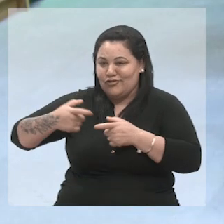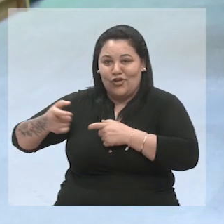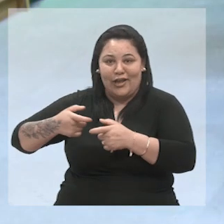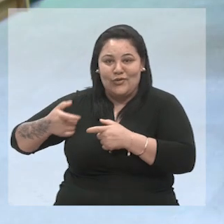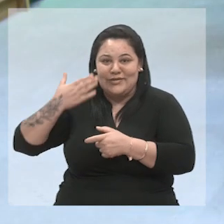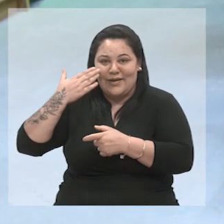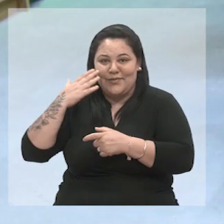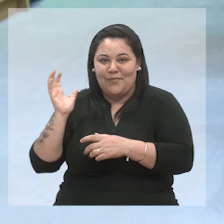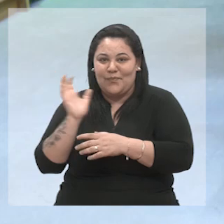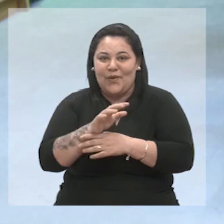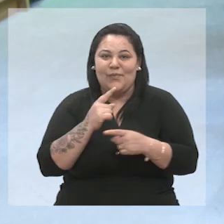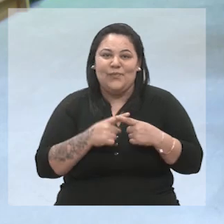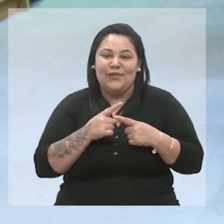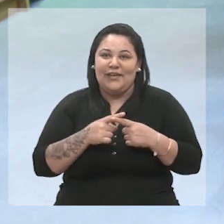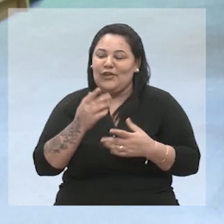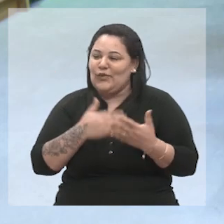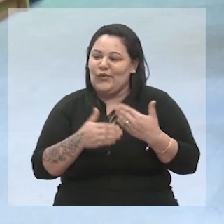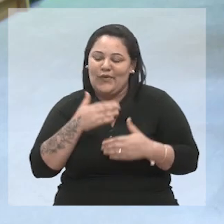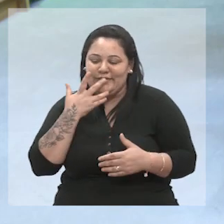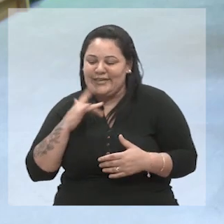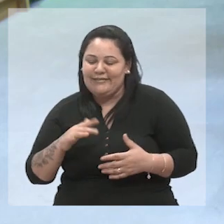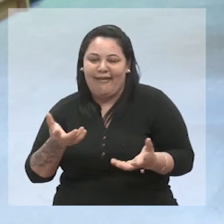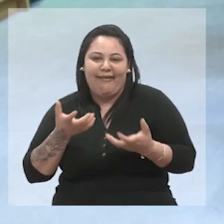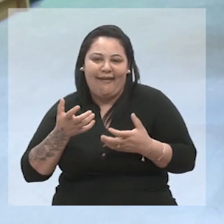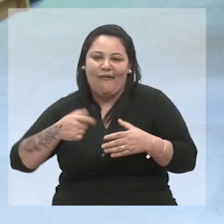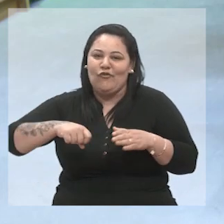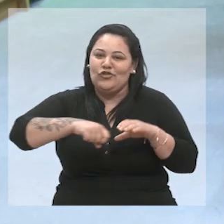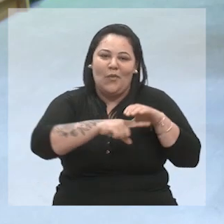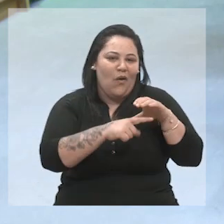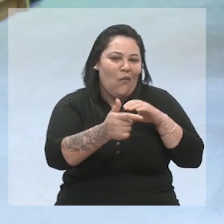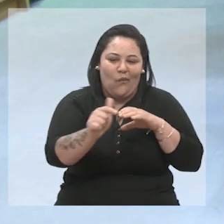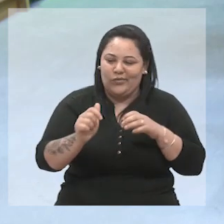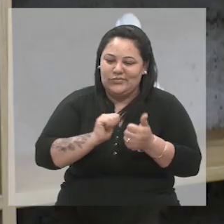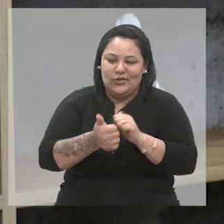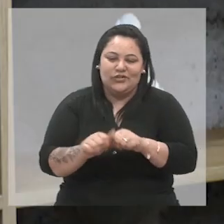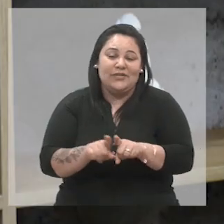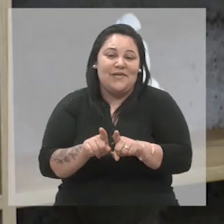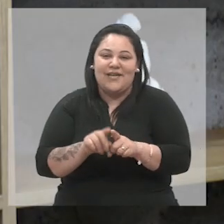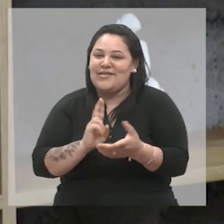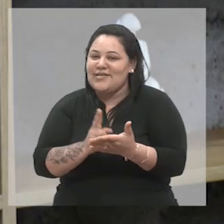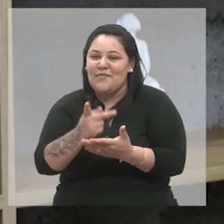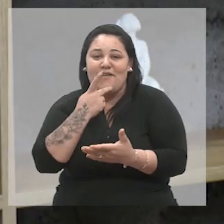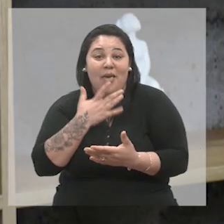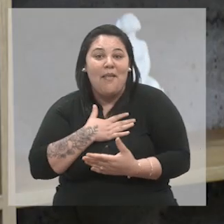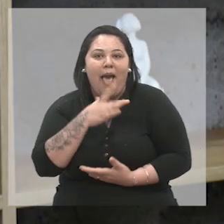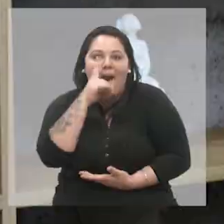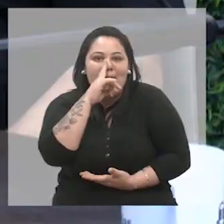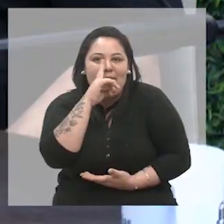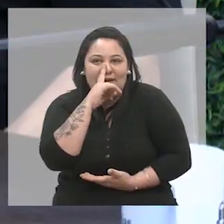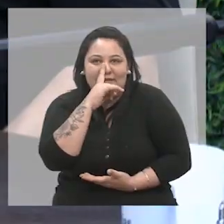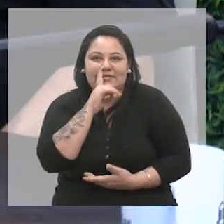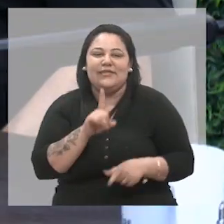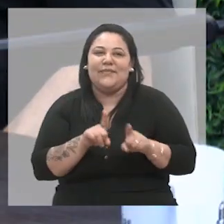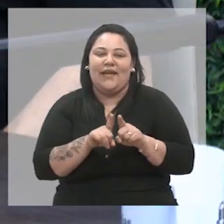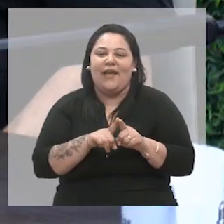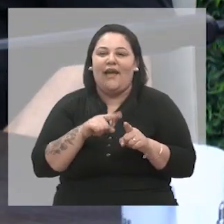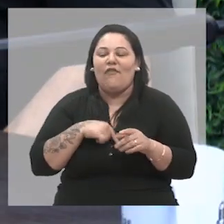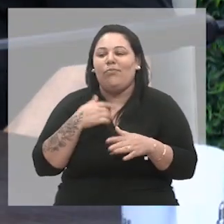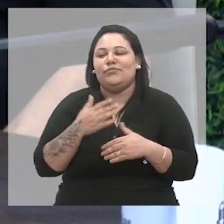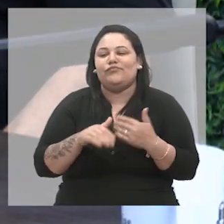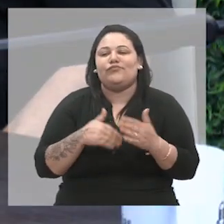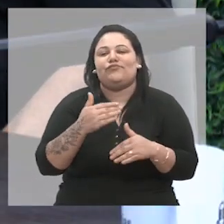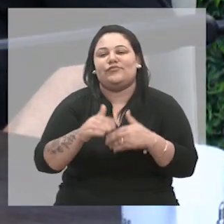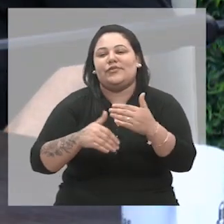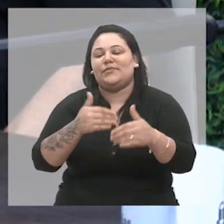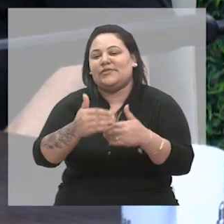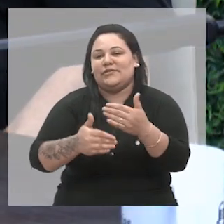Acho que todo mundo, quando é criança, sonha em ser jogador ou de futebol ou de algum outro esporte. E eu sempre falei para minha mãe, e assim, o tempo